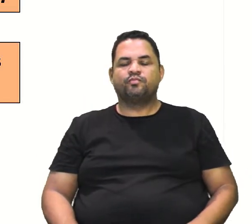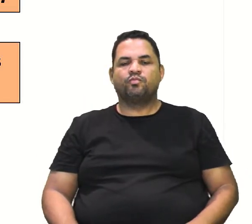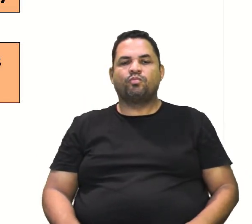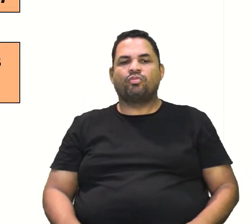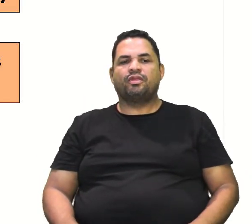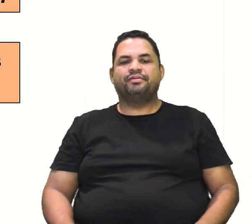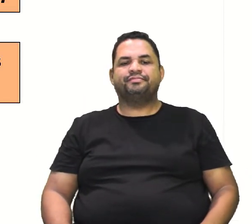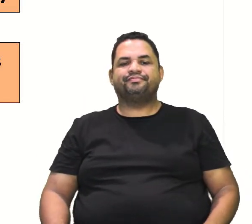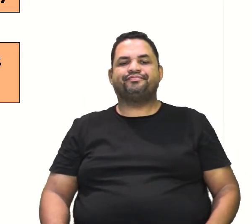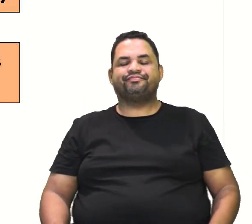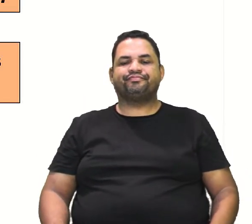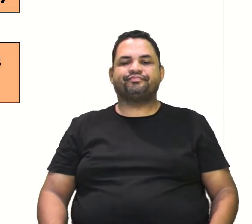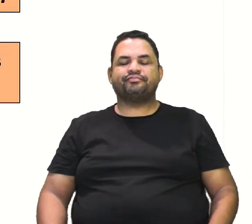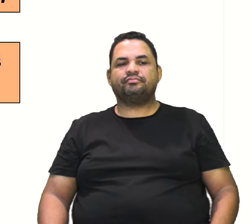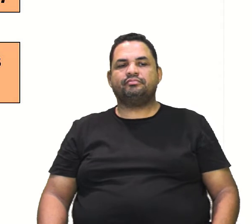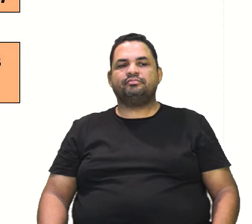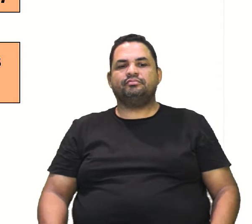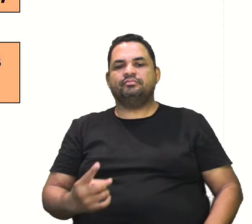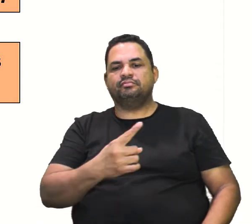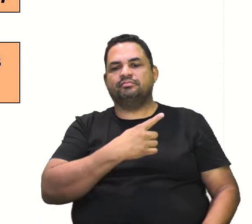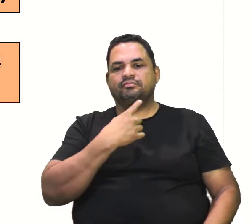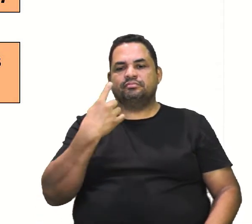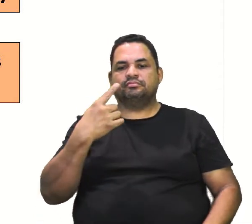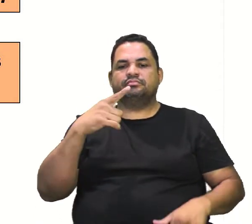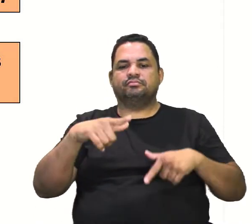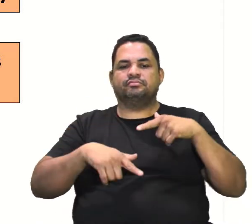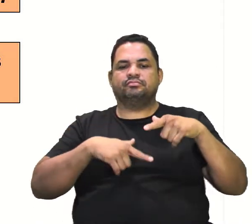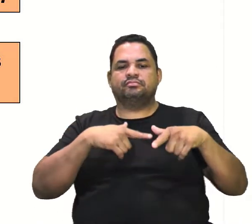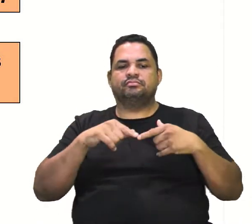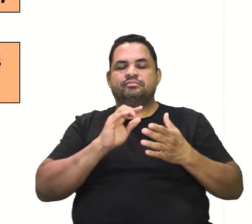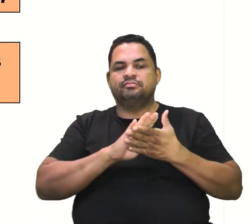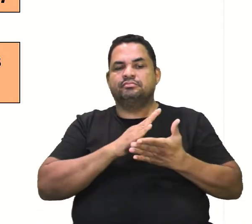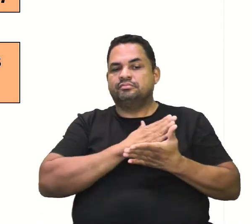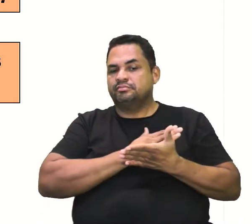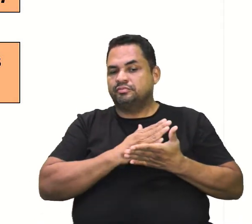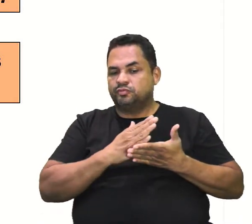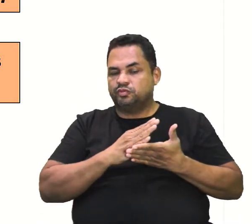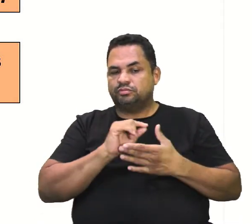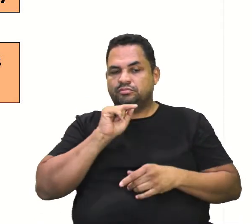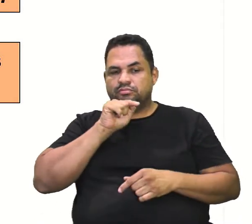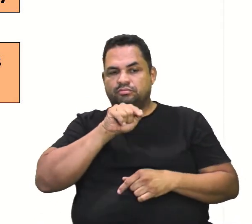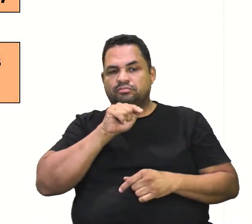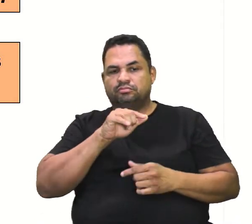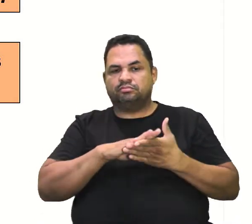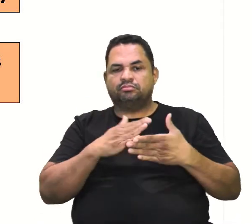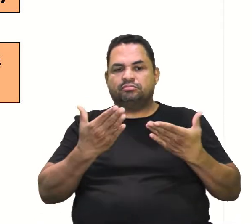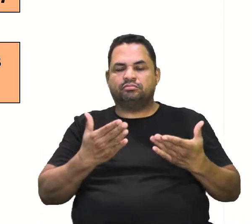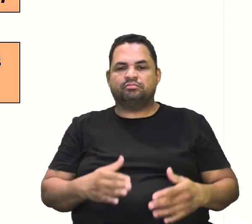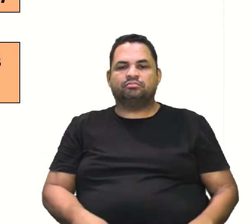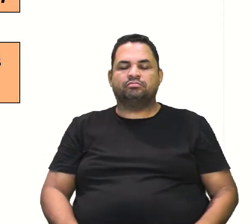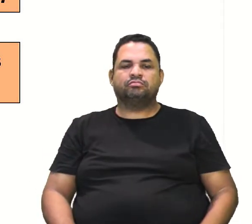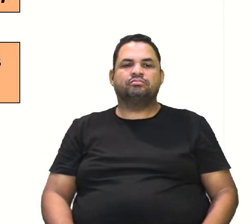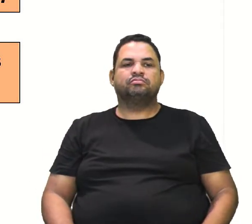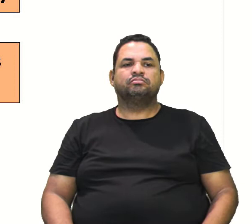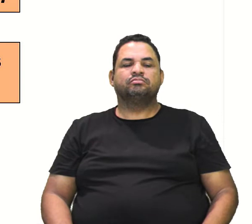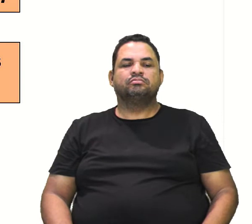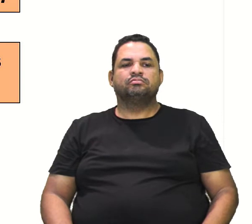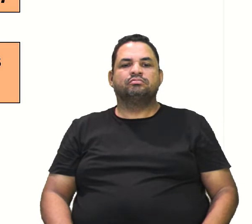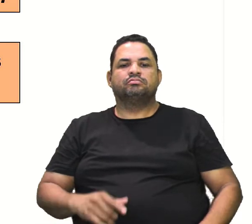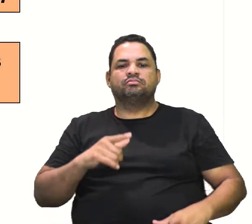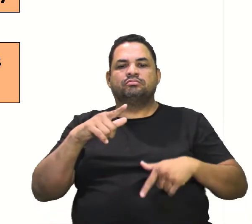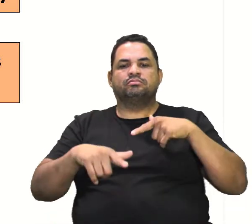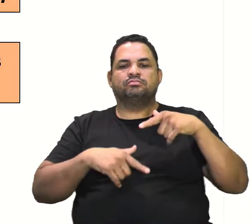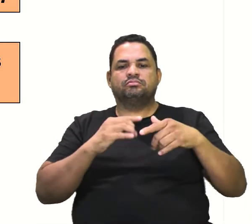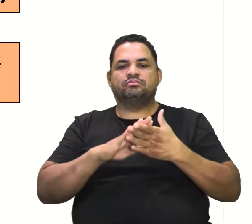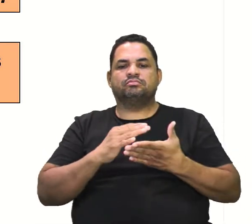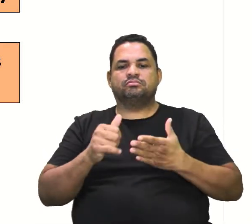desenrolar com vocês. No nosso caso, nós vamos trabalhar só com a origem, né? Ah, sim, na maioria das vezes sim, isso mesmo. Perfeito. Trabalharemos com